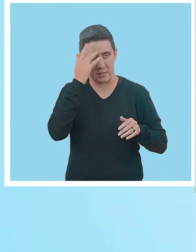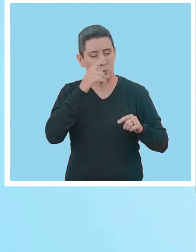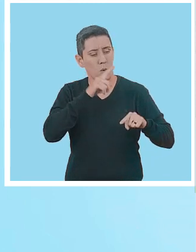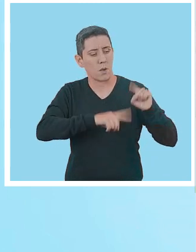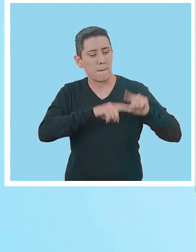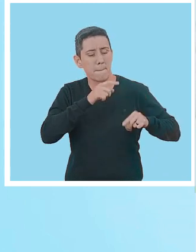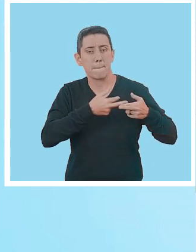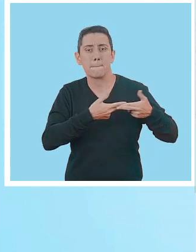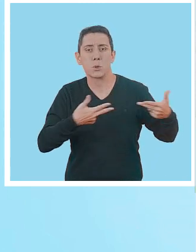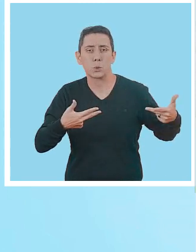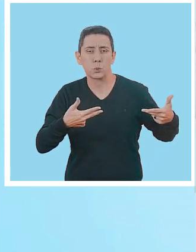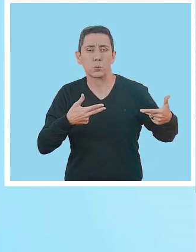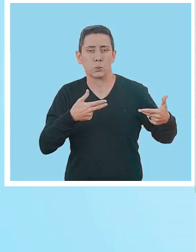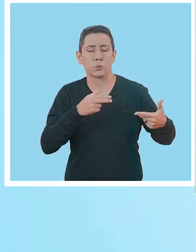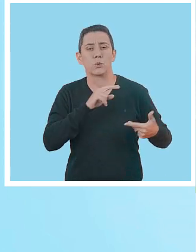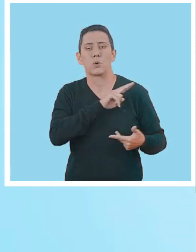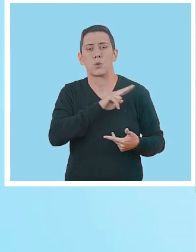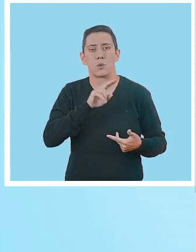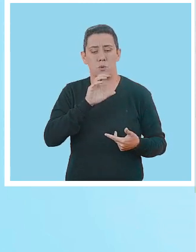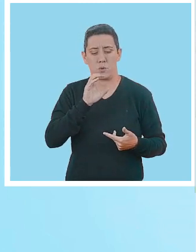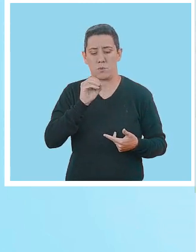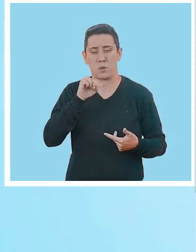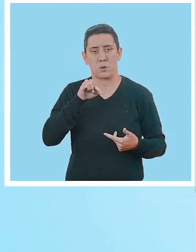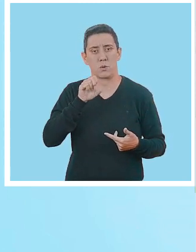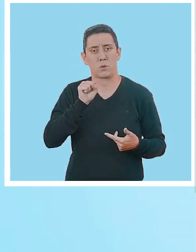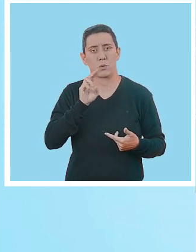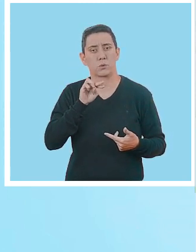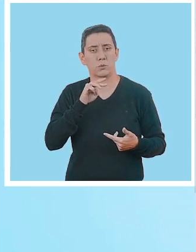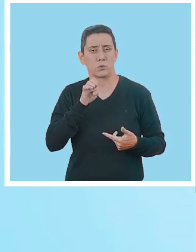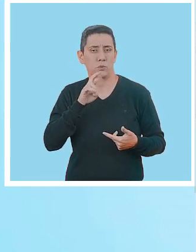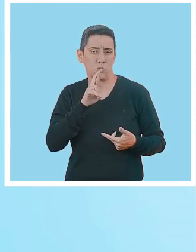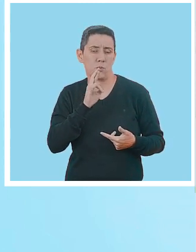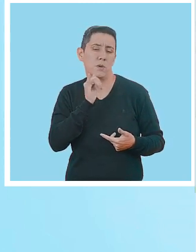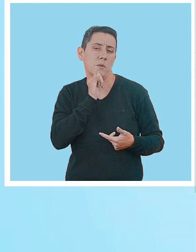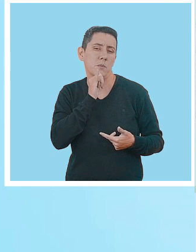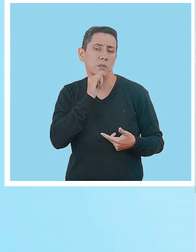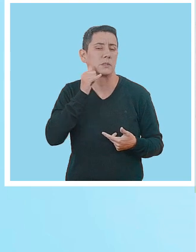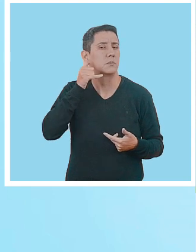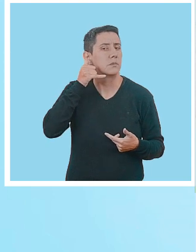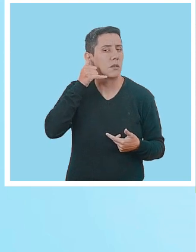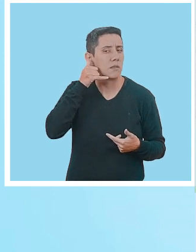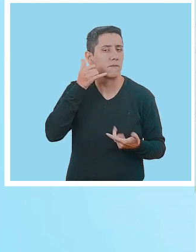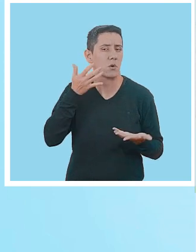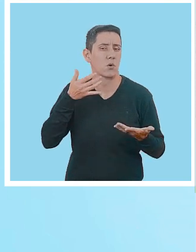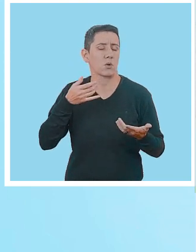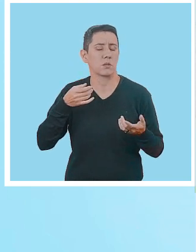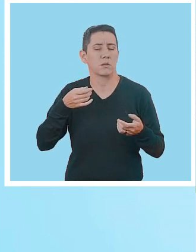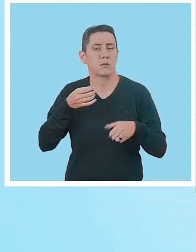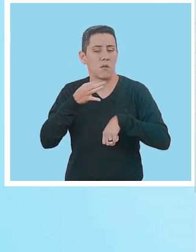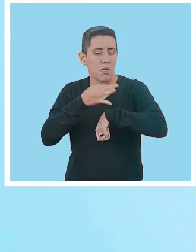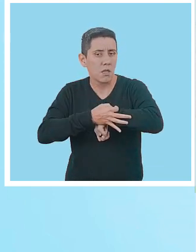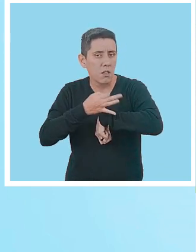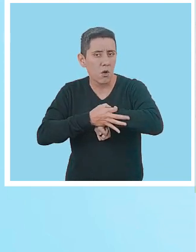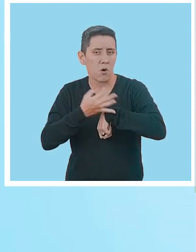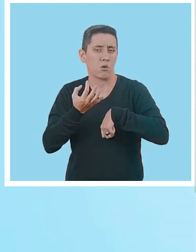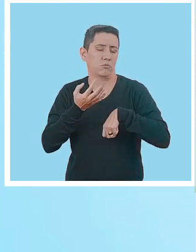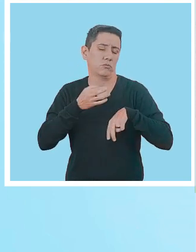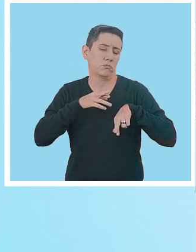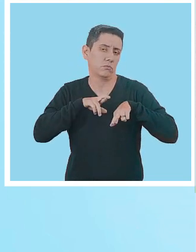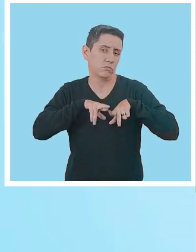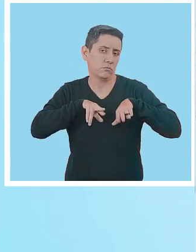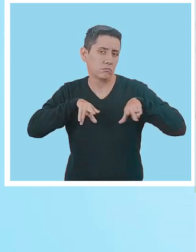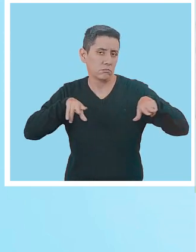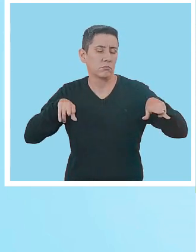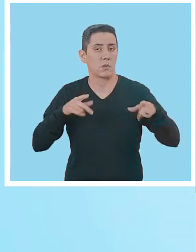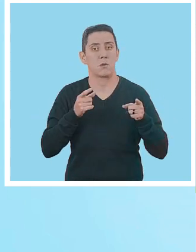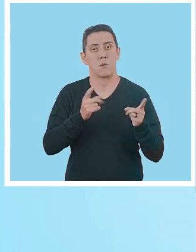produtos para como os smartwatches smartphones né e outros produtos para